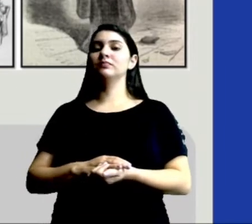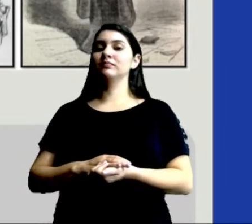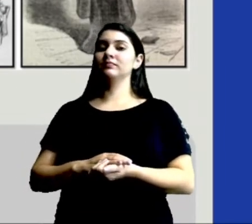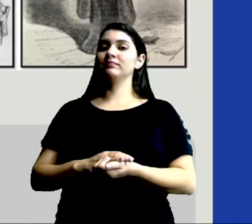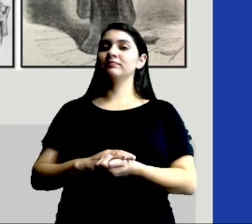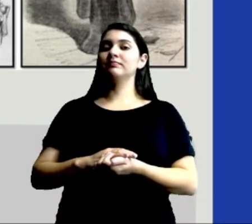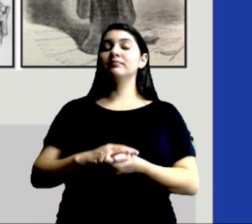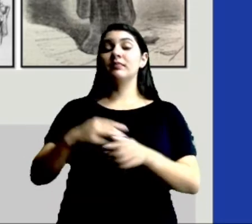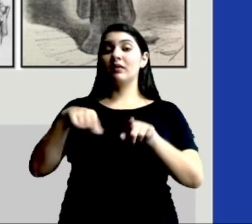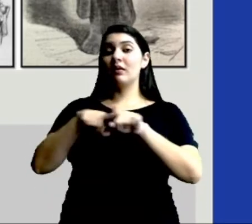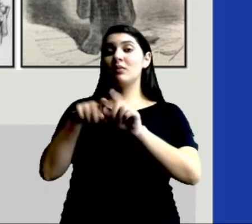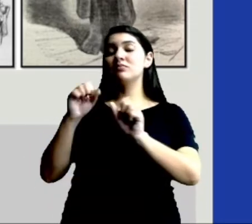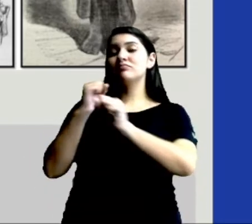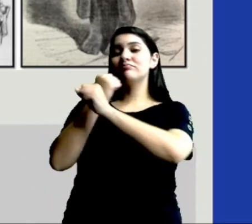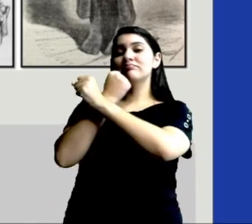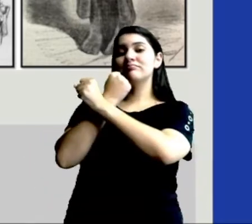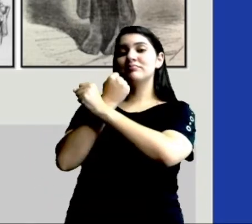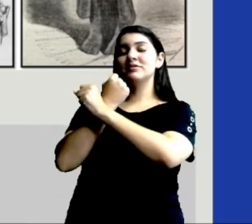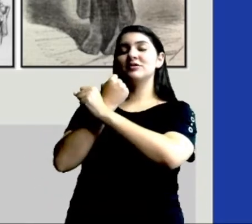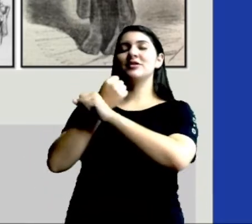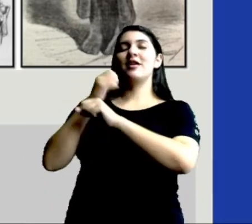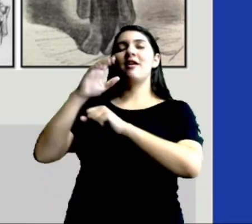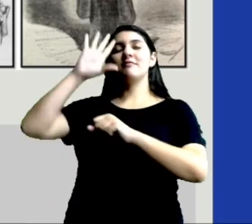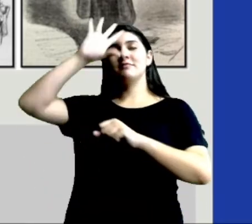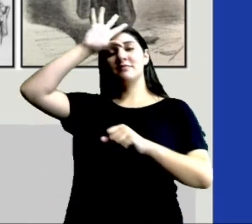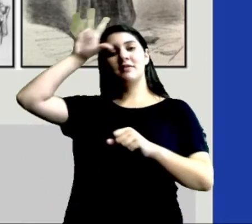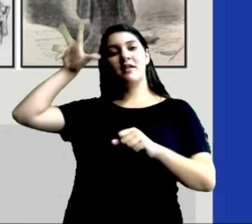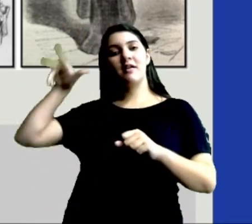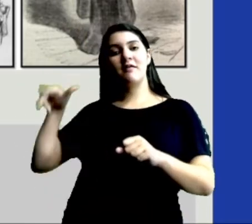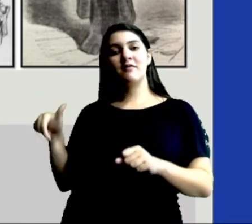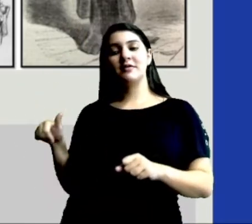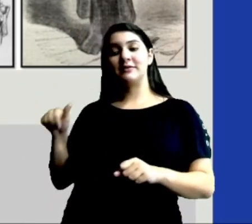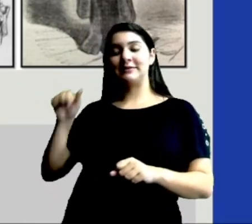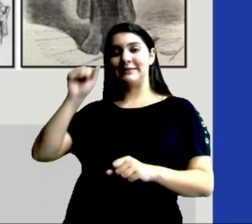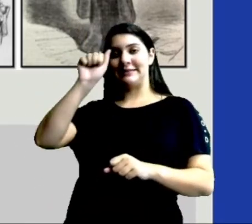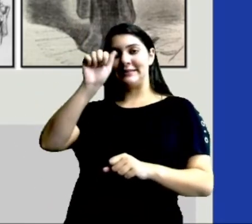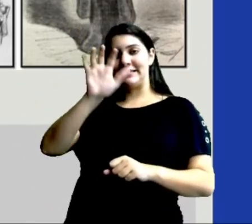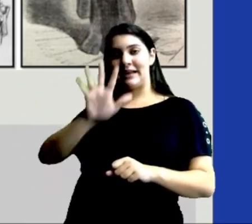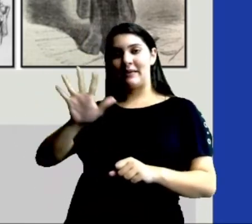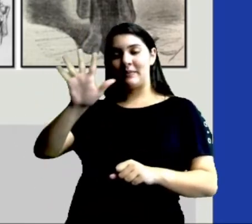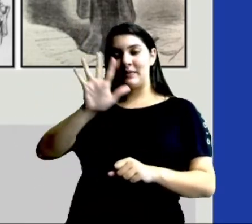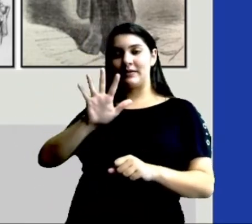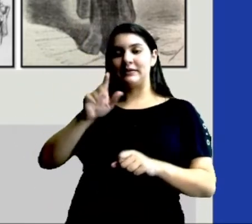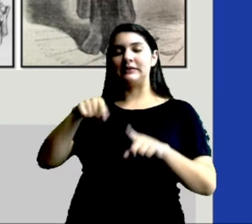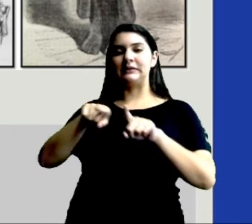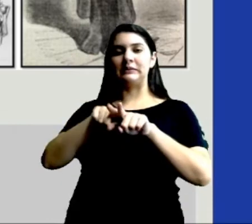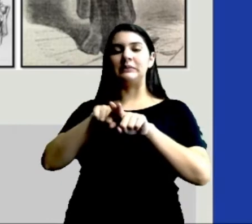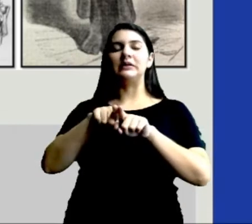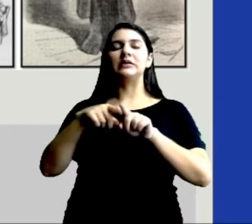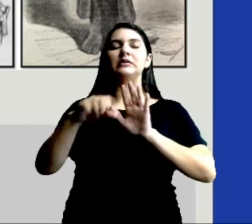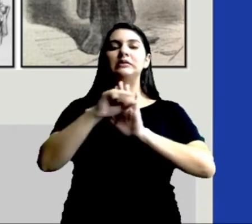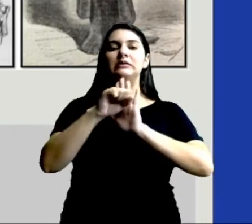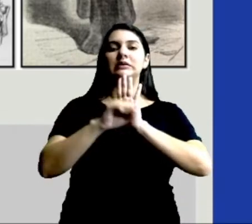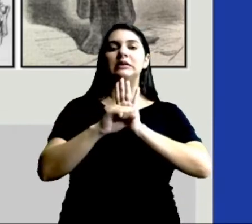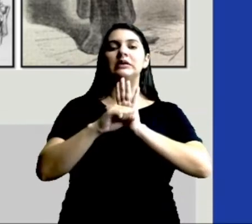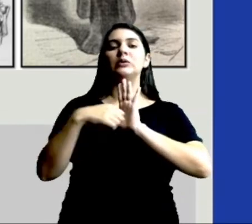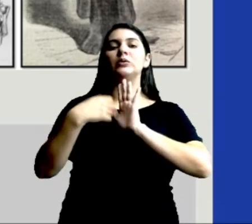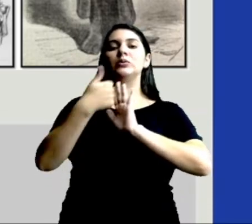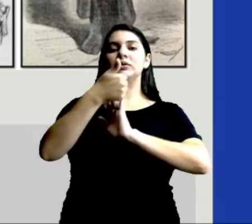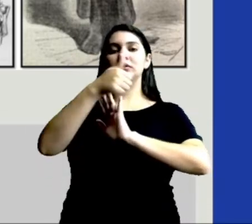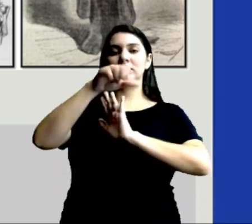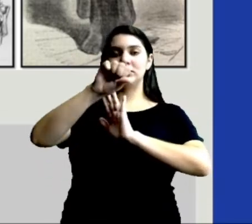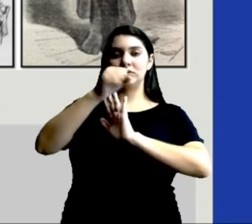Os escravos africanos nas Américas. Entre o século XVIII e a metade do século